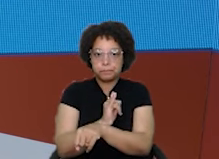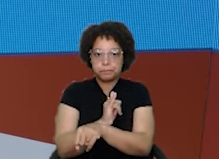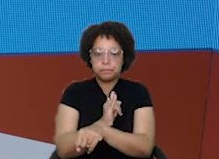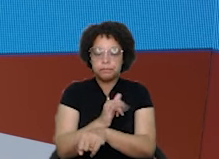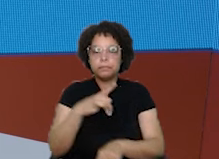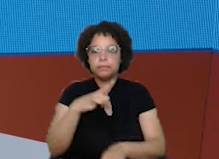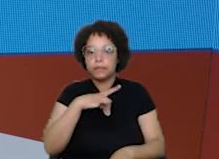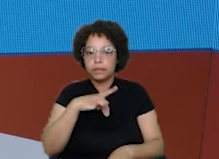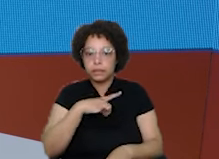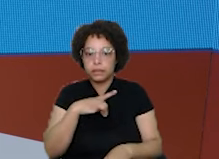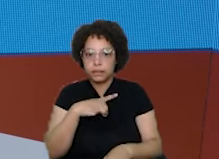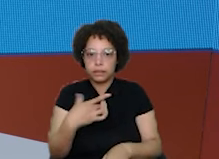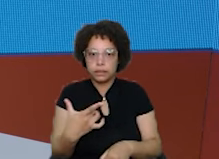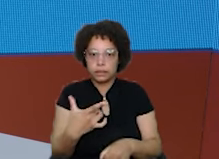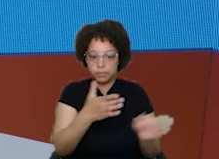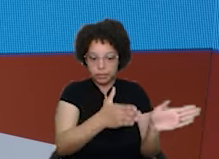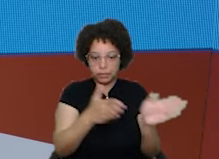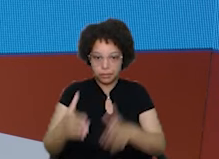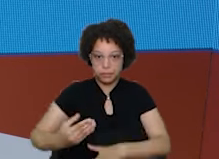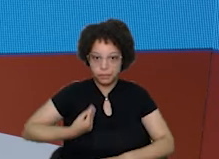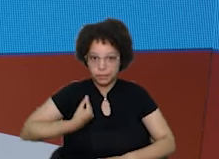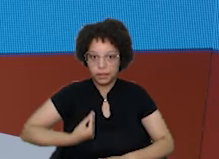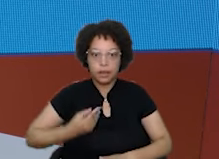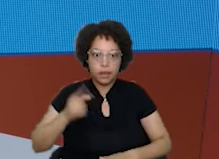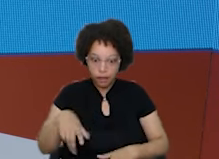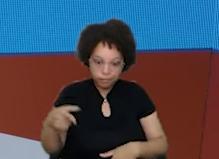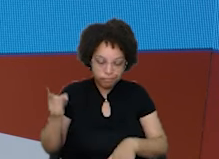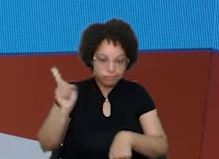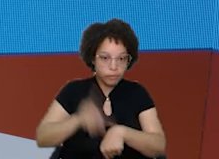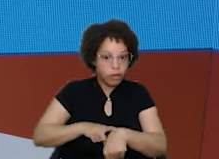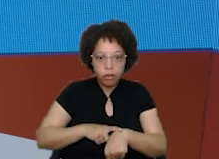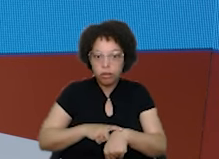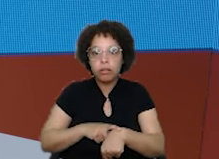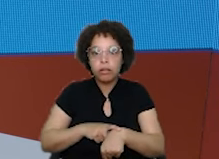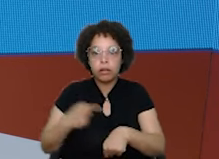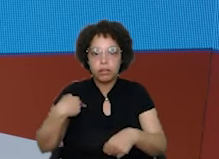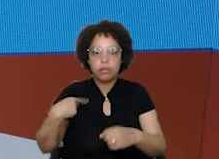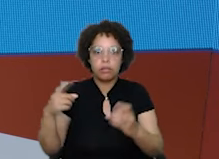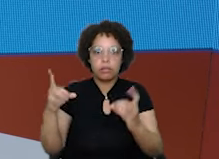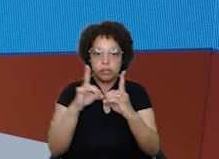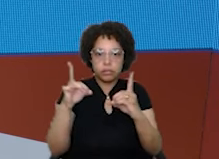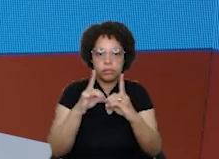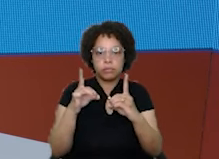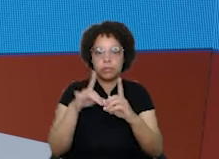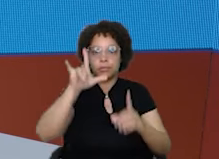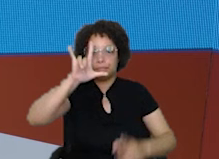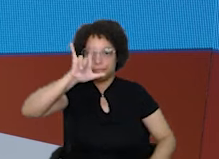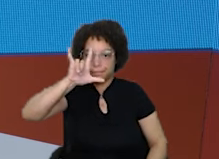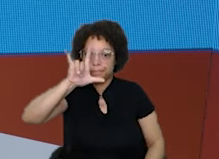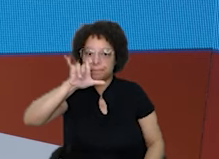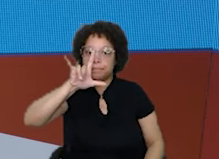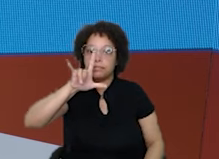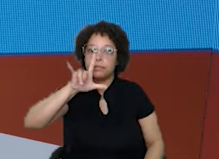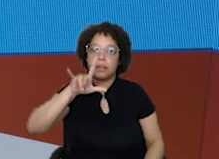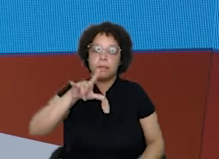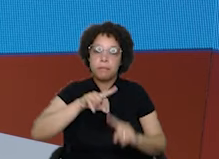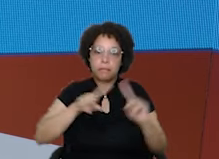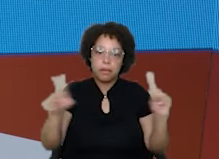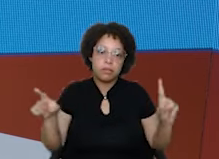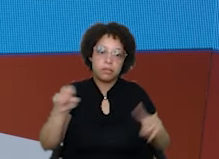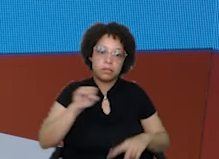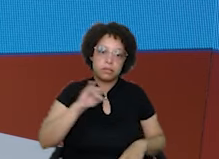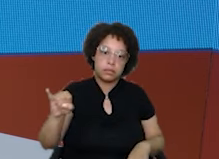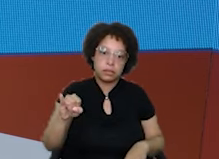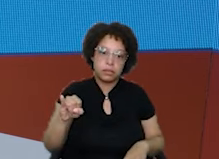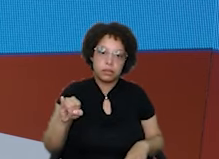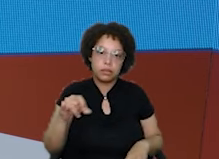presença é estar presente fal assim ah eu não vou ter eu vou ter o atendimento pelo Instagram mas se você tem